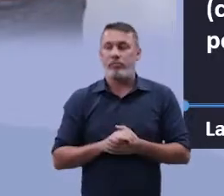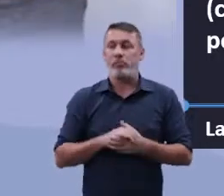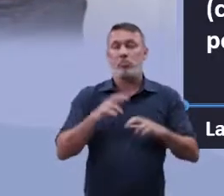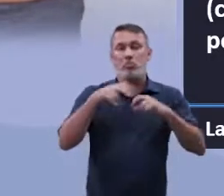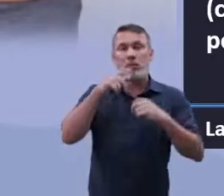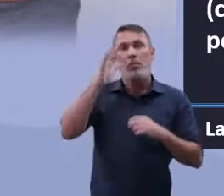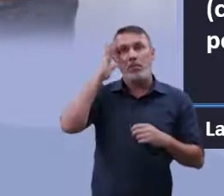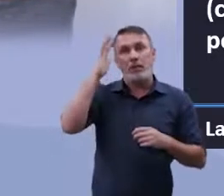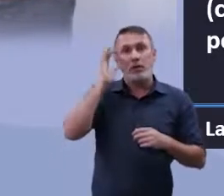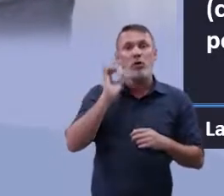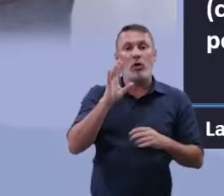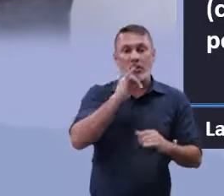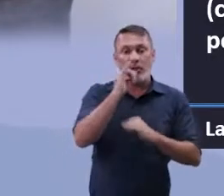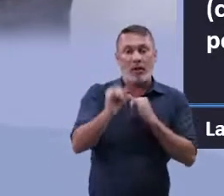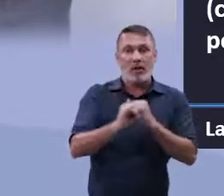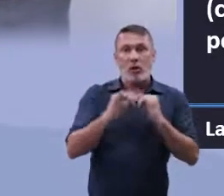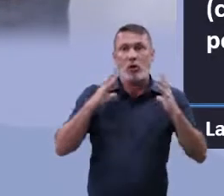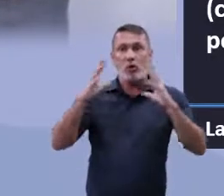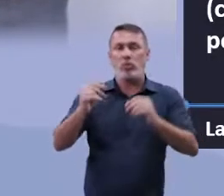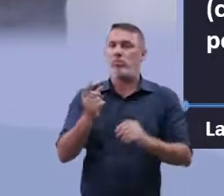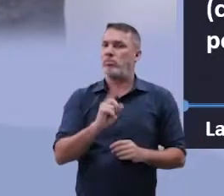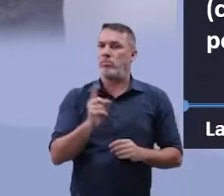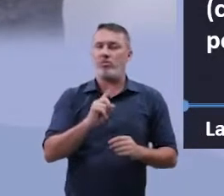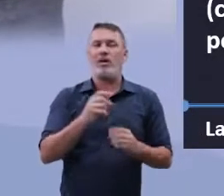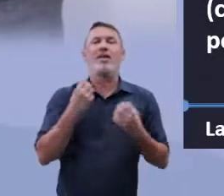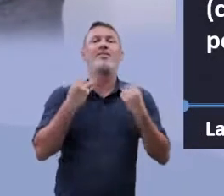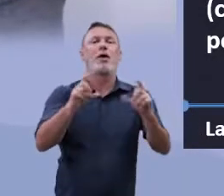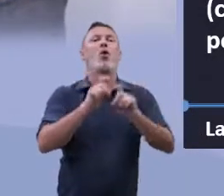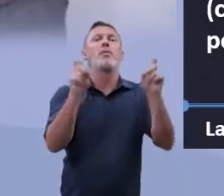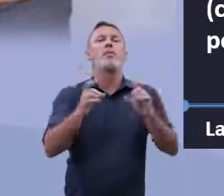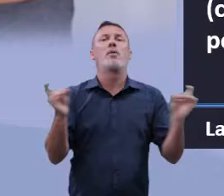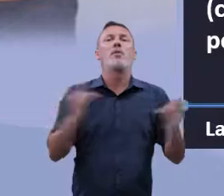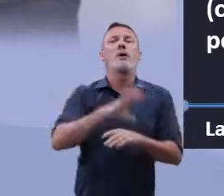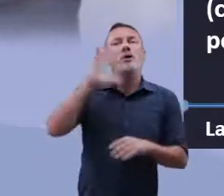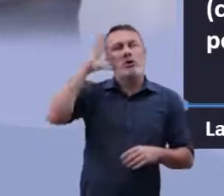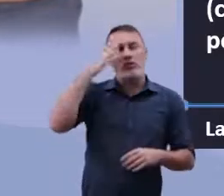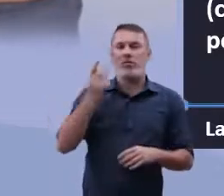internet para todo mundo, dar o computador para todo mundo, ou